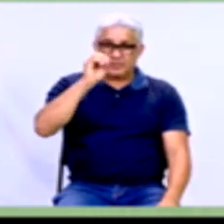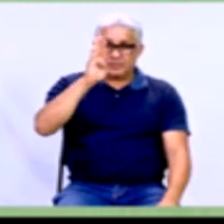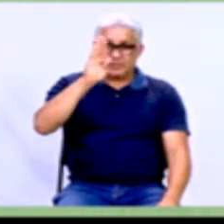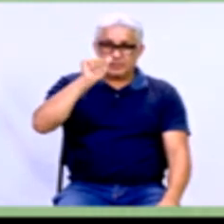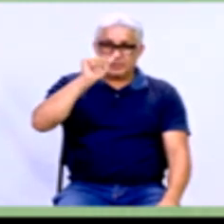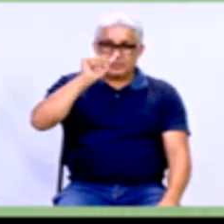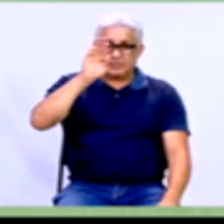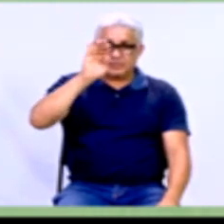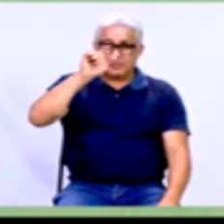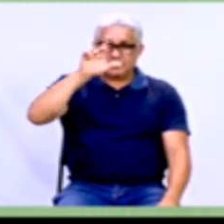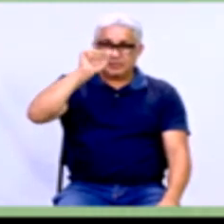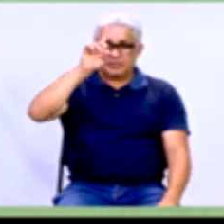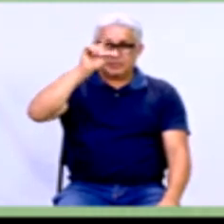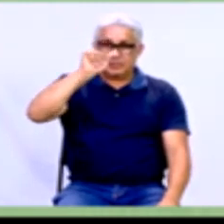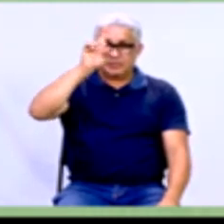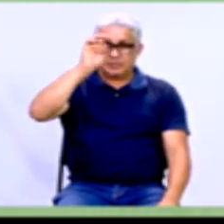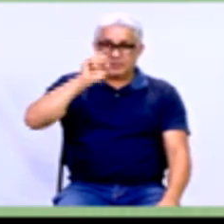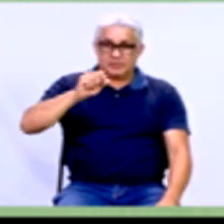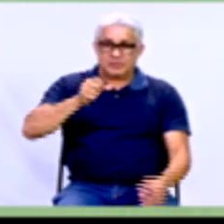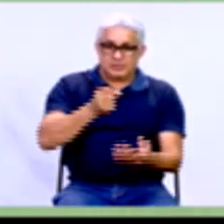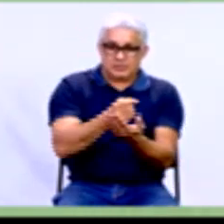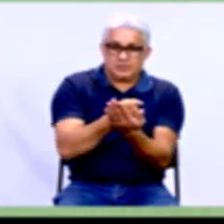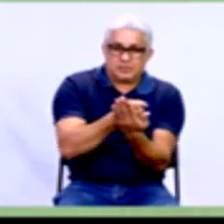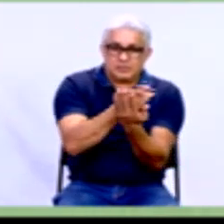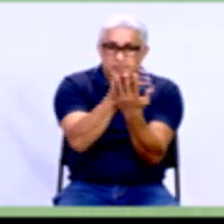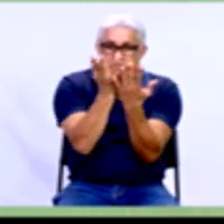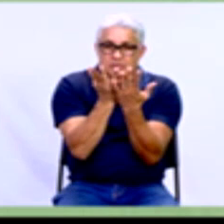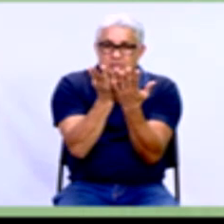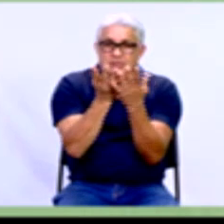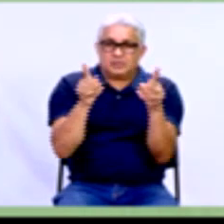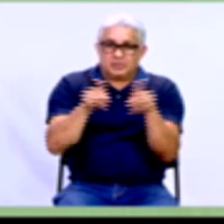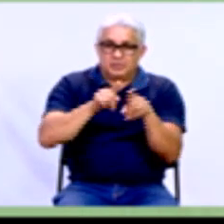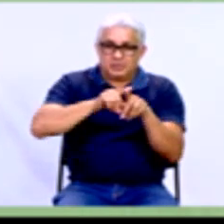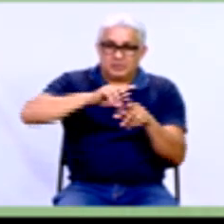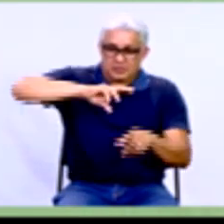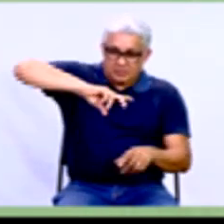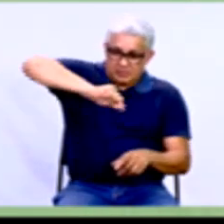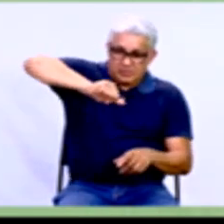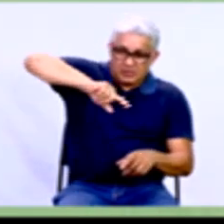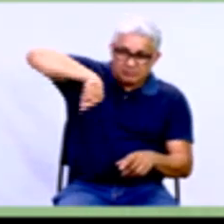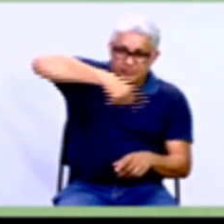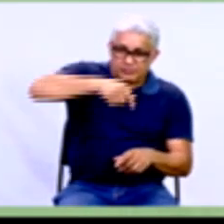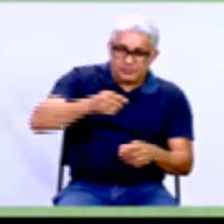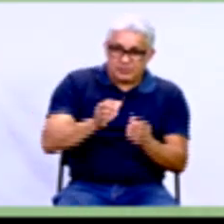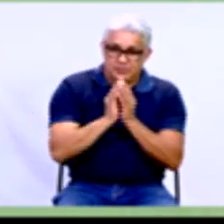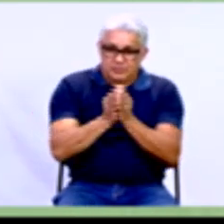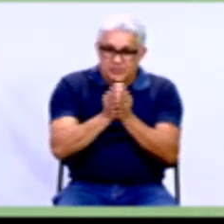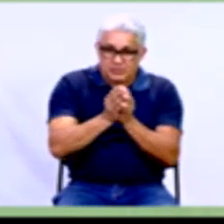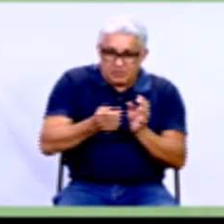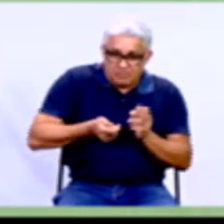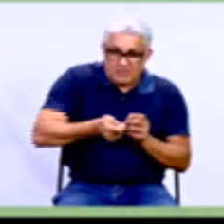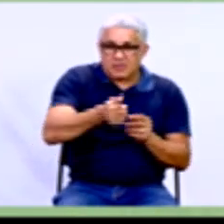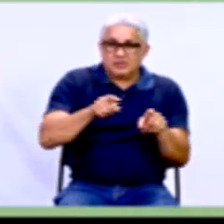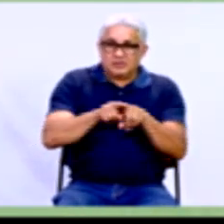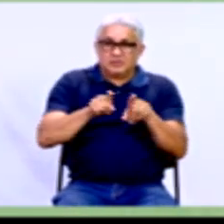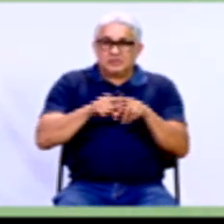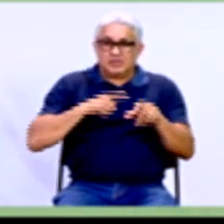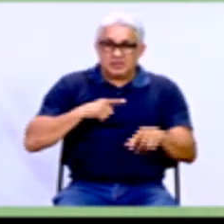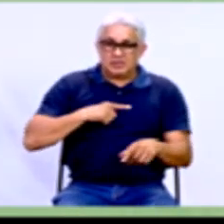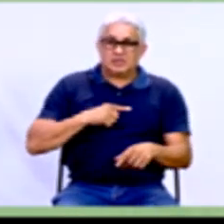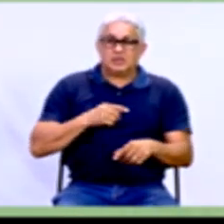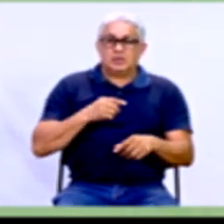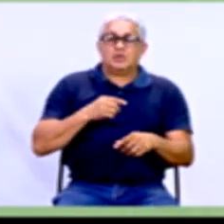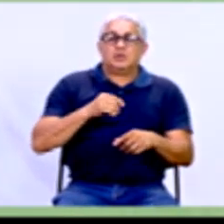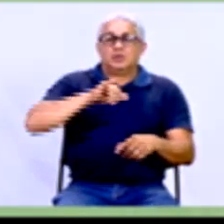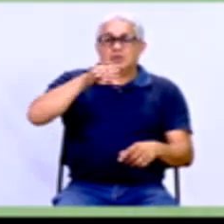os jogos de cartas, dados e de roleta. Esse é o motivo da grande existência de exemplos de jogos